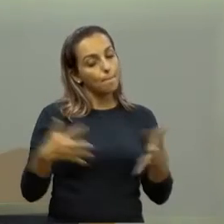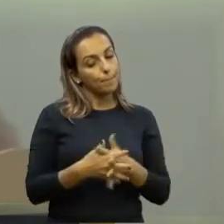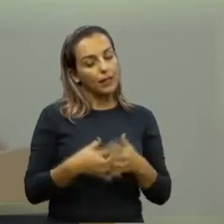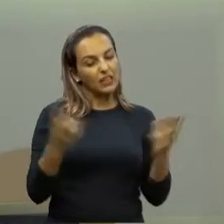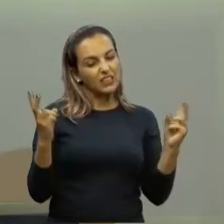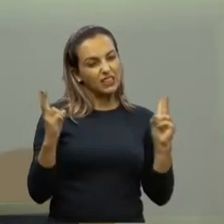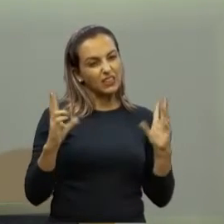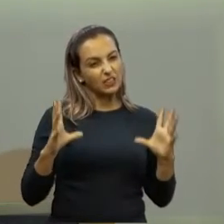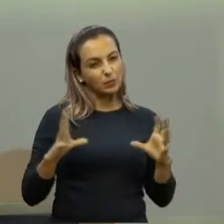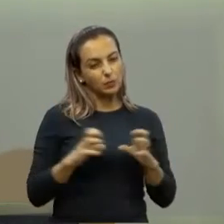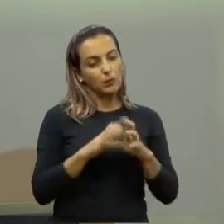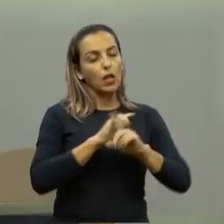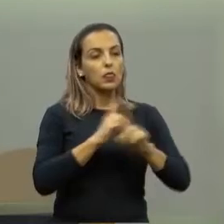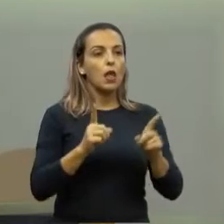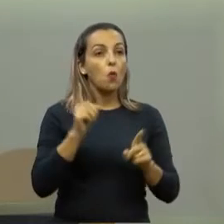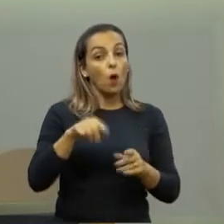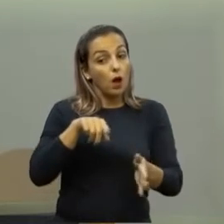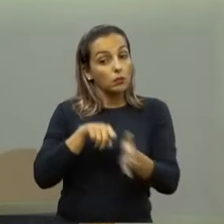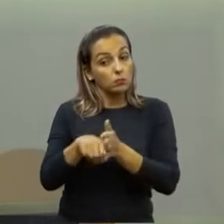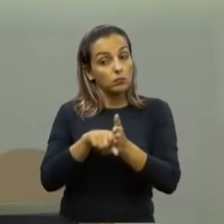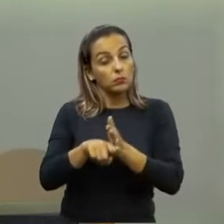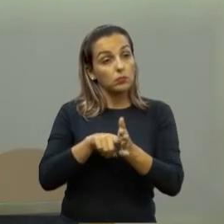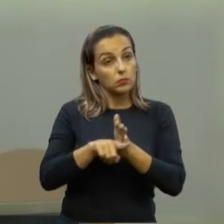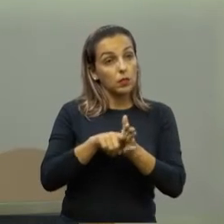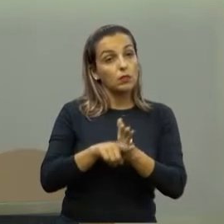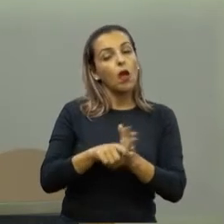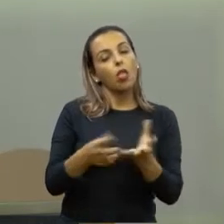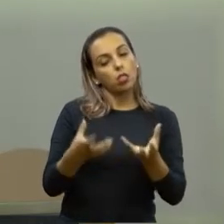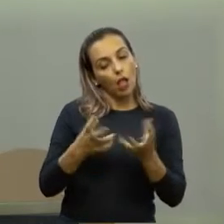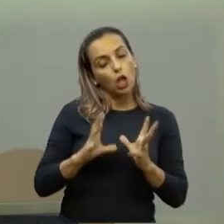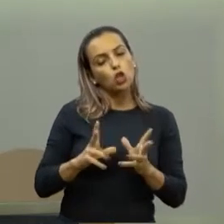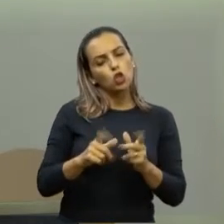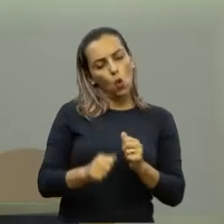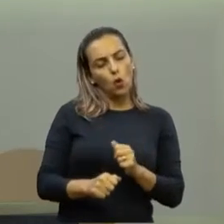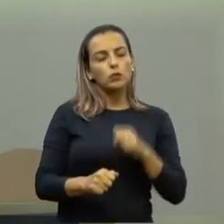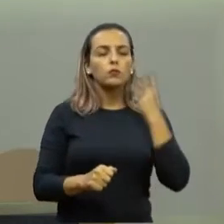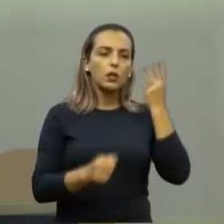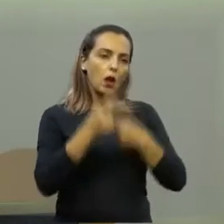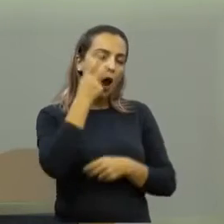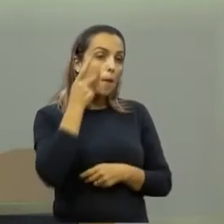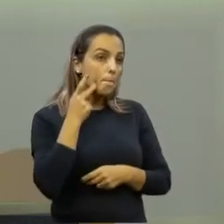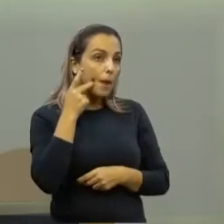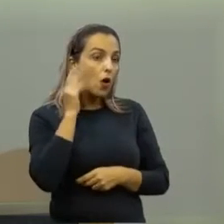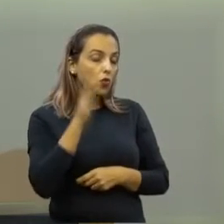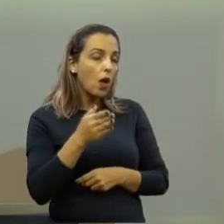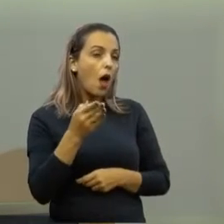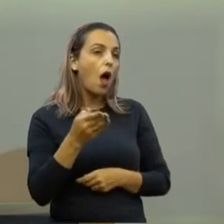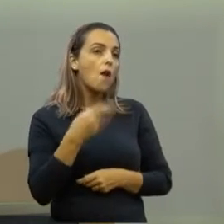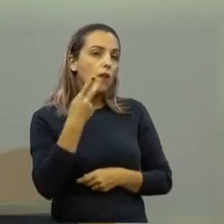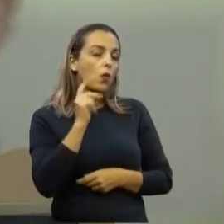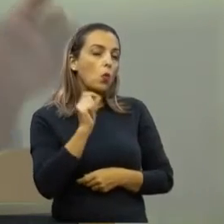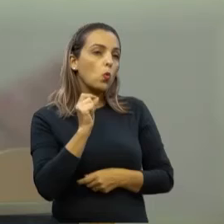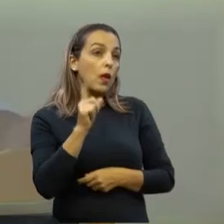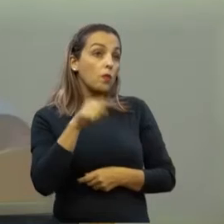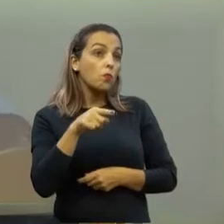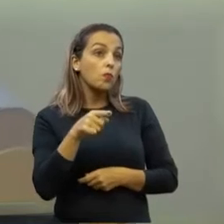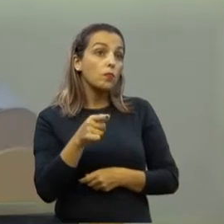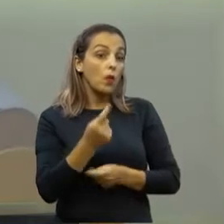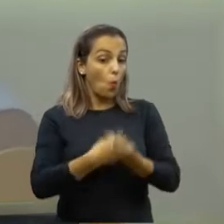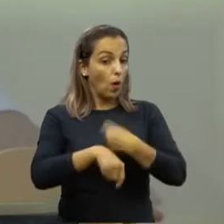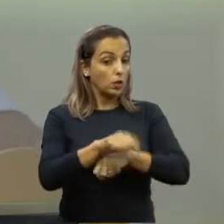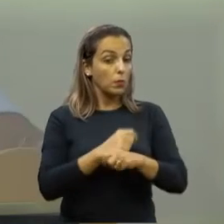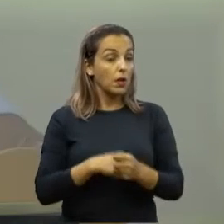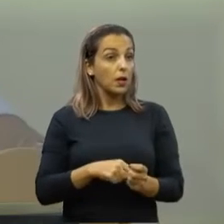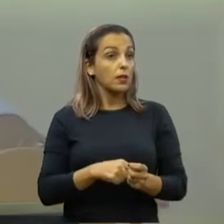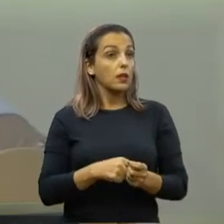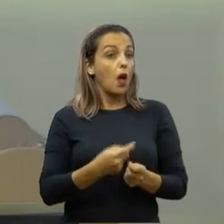agora questão de auditoria e quanto que é auditoria aliás fale com o Nobre vereador Paulo aqui a próprio próprio gestor falou para mim